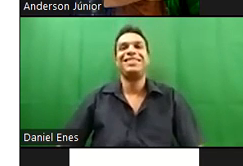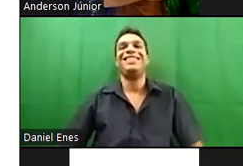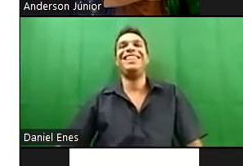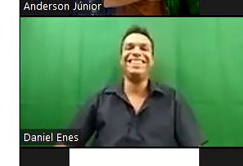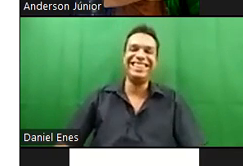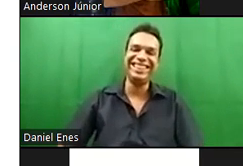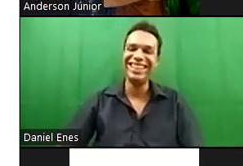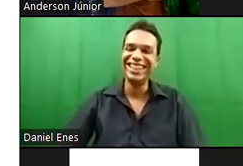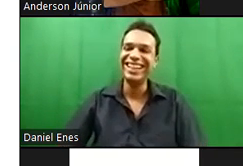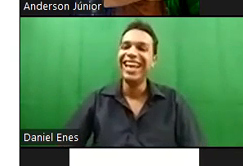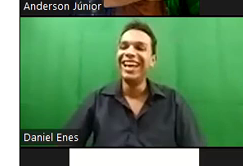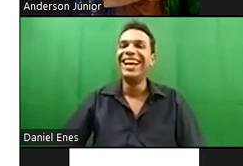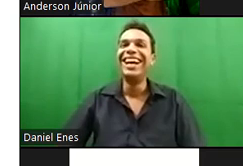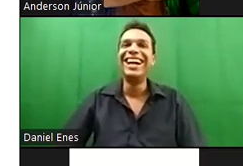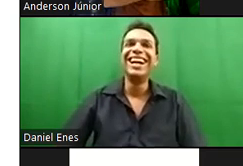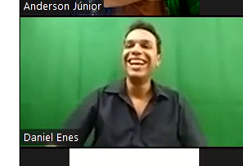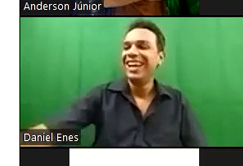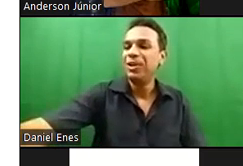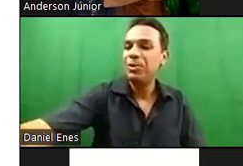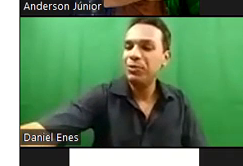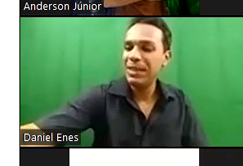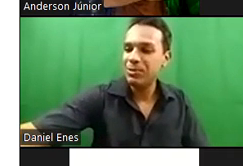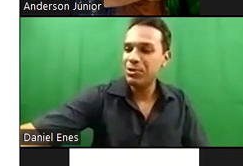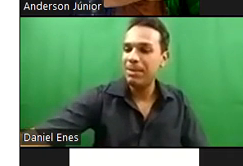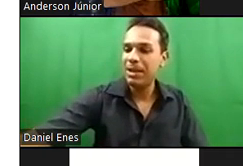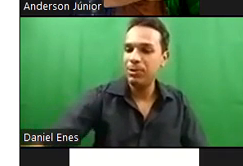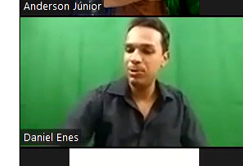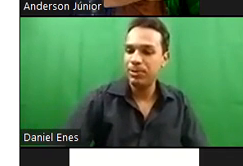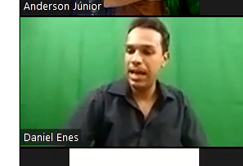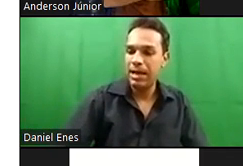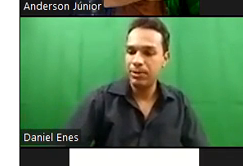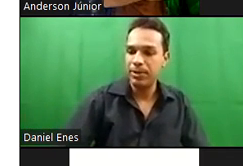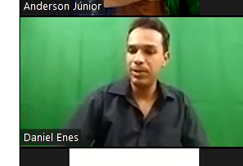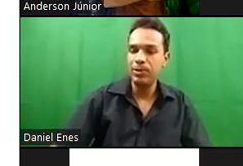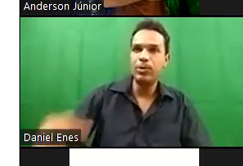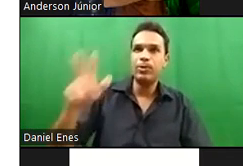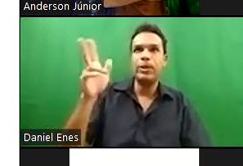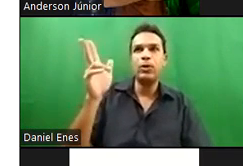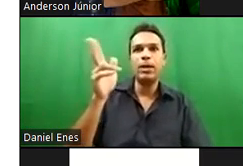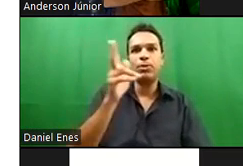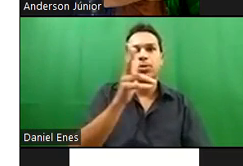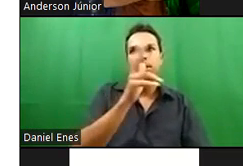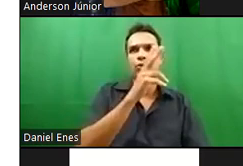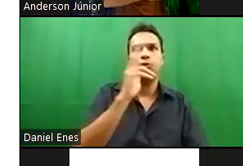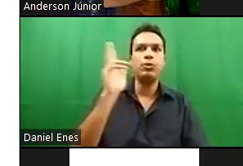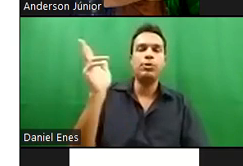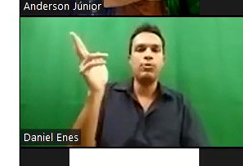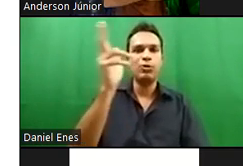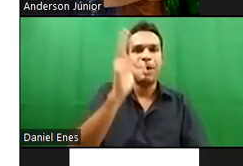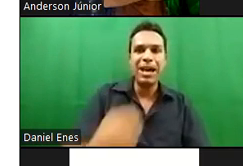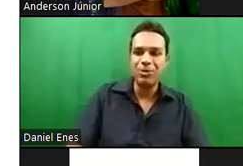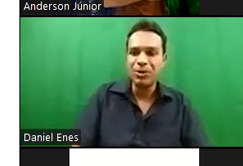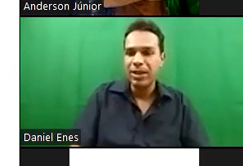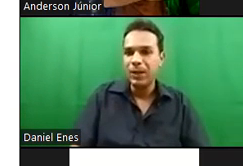tentei mudar no meio do caminho. Quando eu fazia uns trabalhos voluntários, que eu ia procurando surdo por